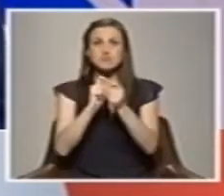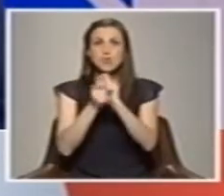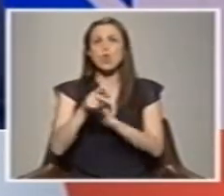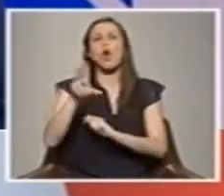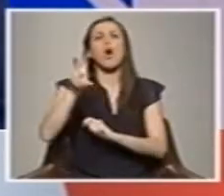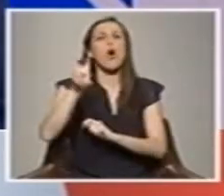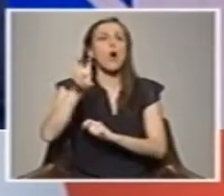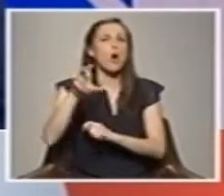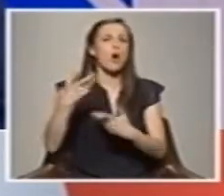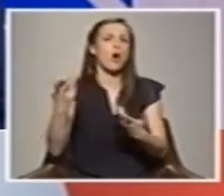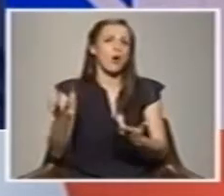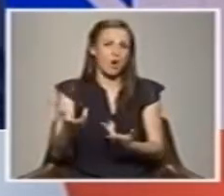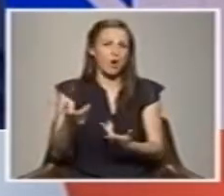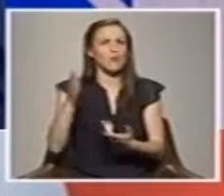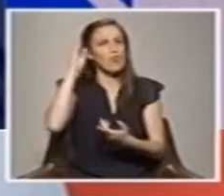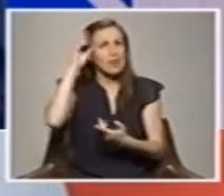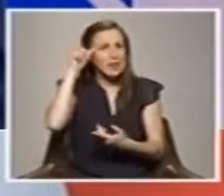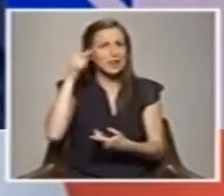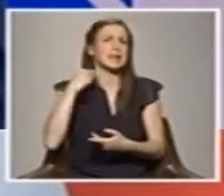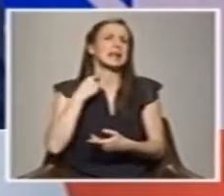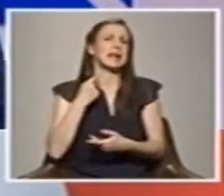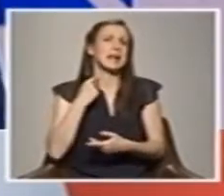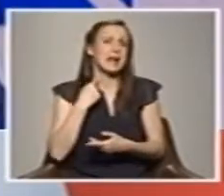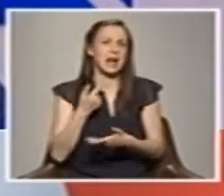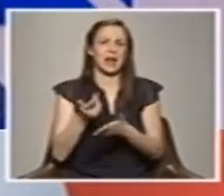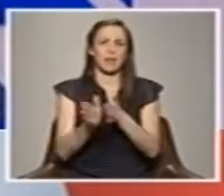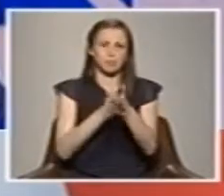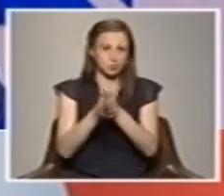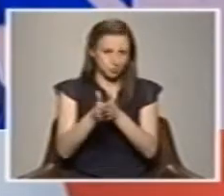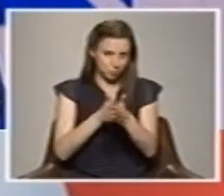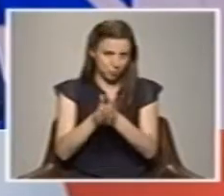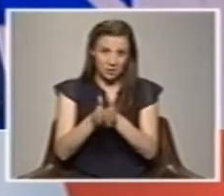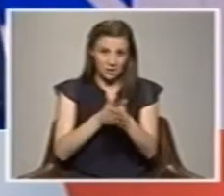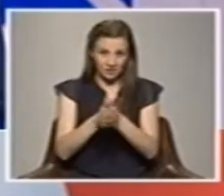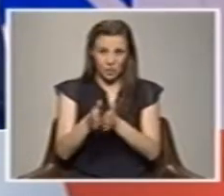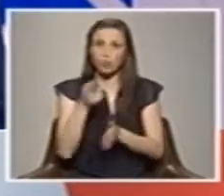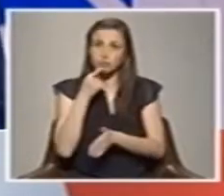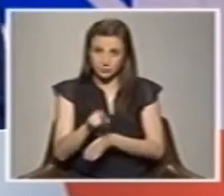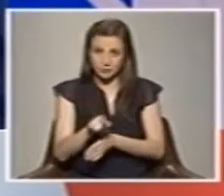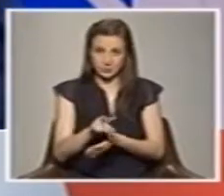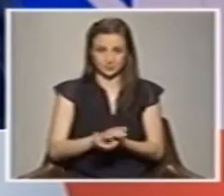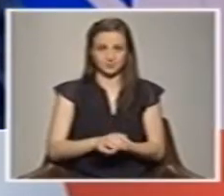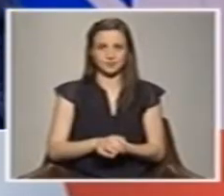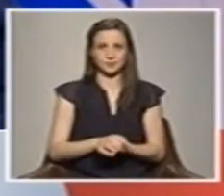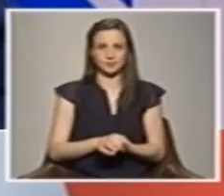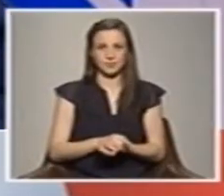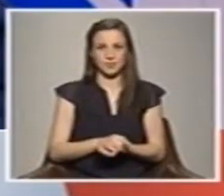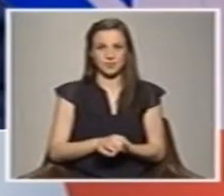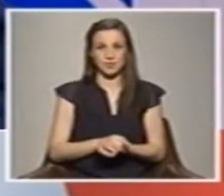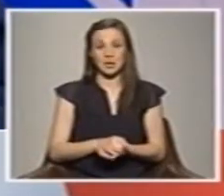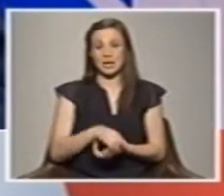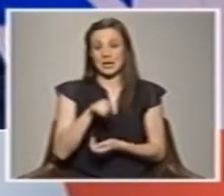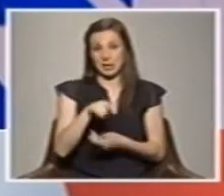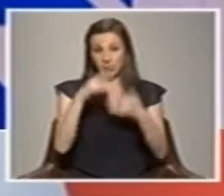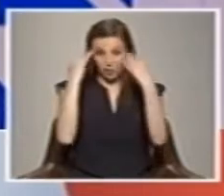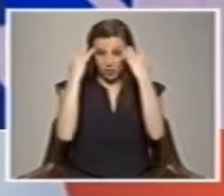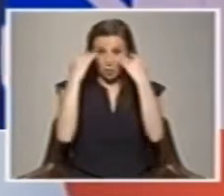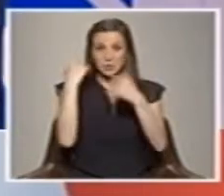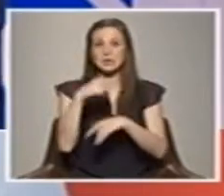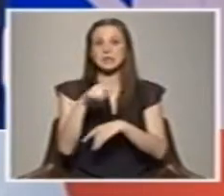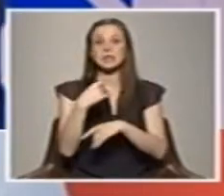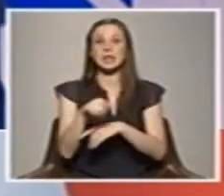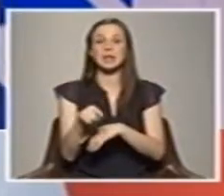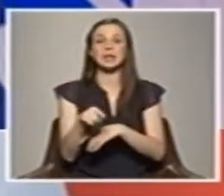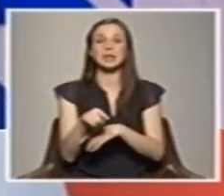em laticínios, em carne, e, portanto, são reaproveitadas novamente. E depois, dentro desses dados, obviamente, há